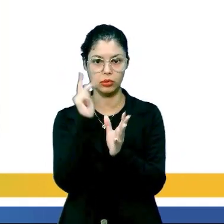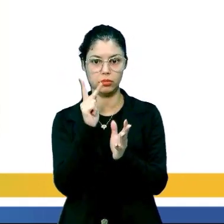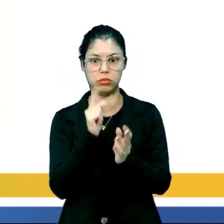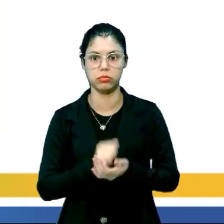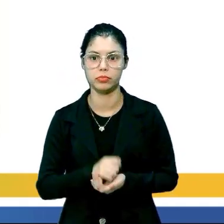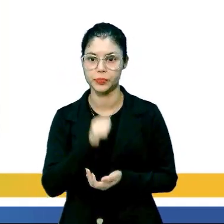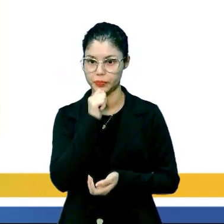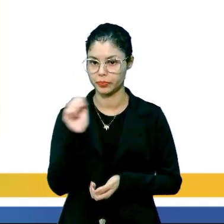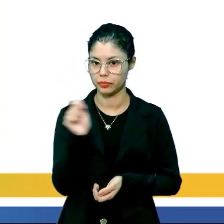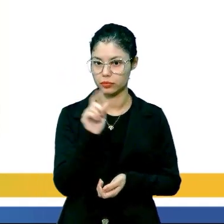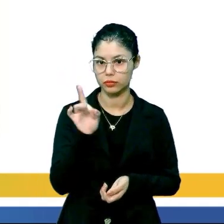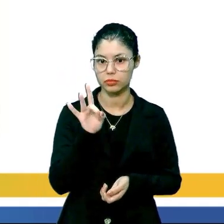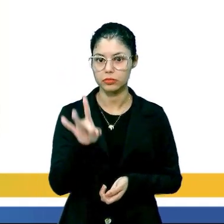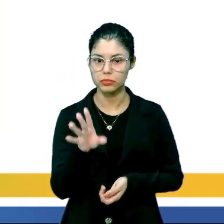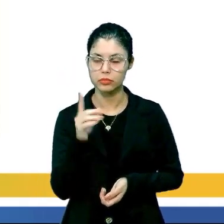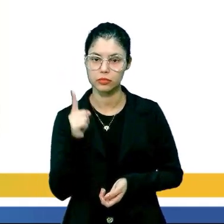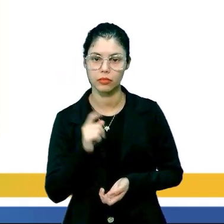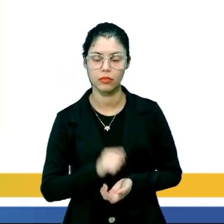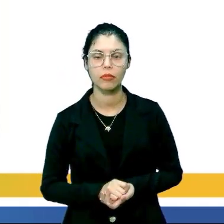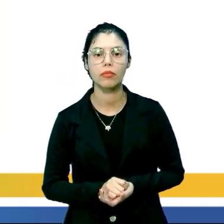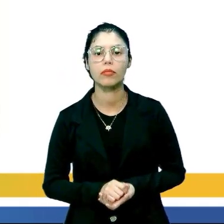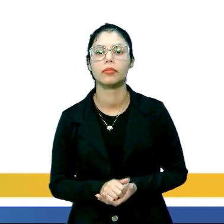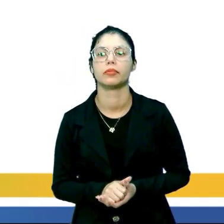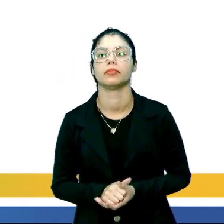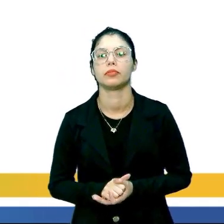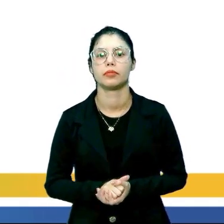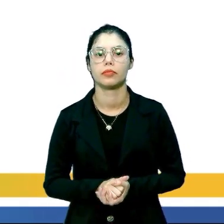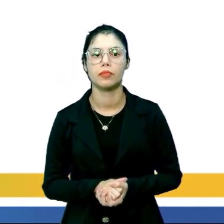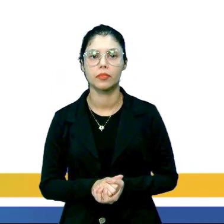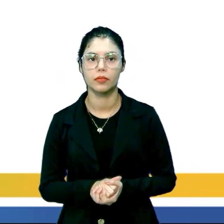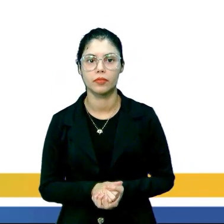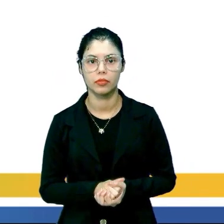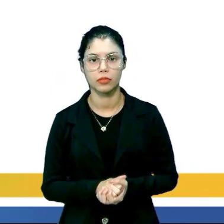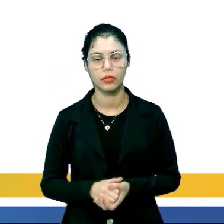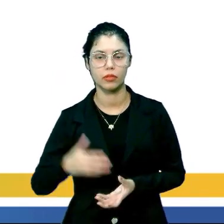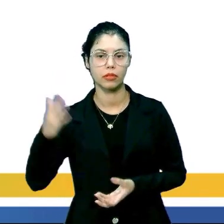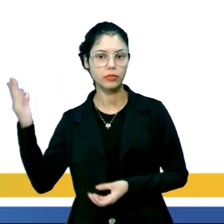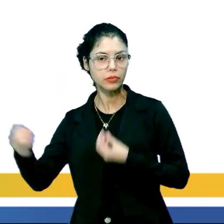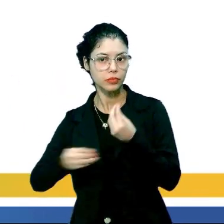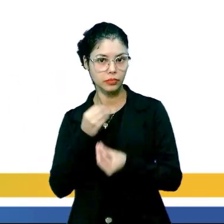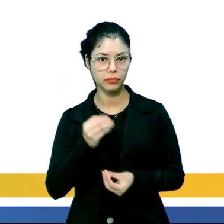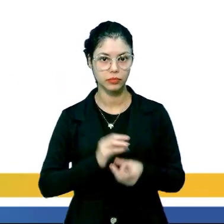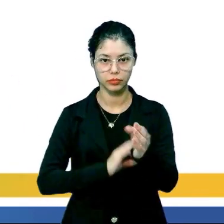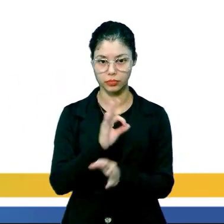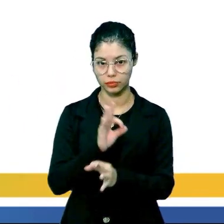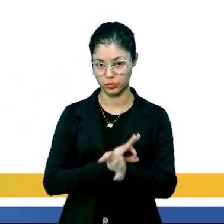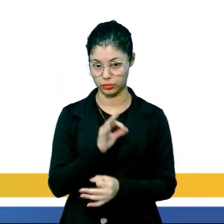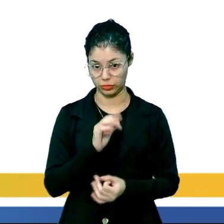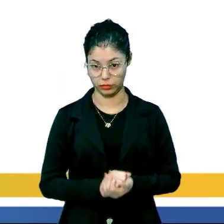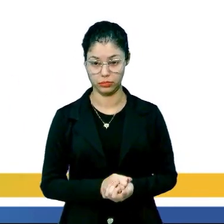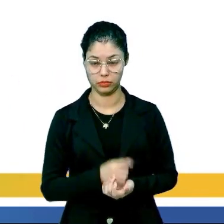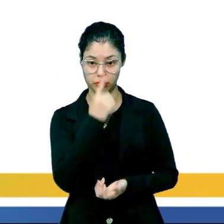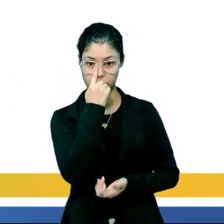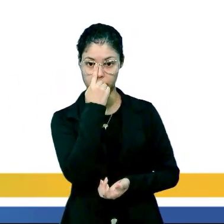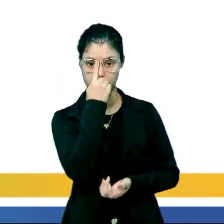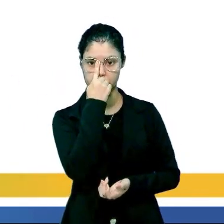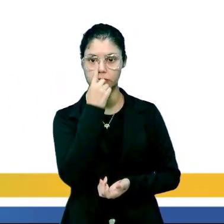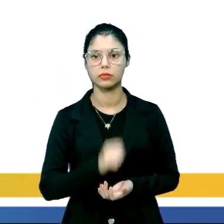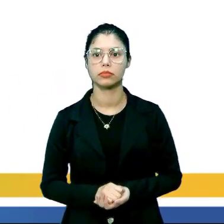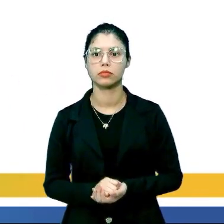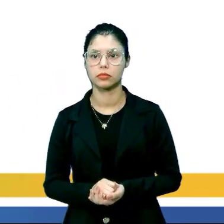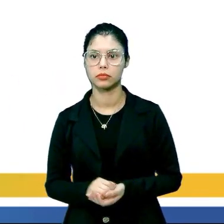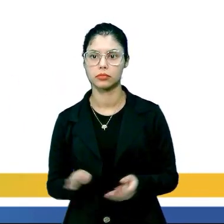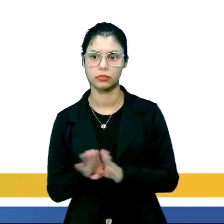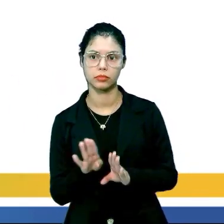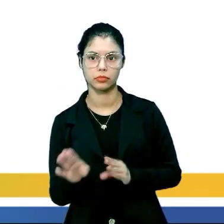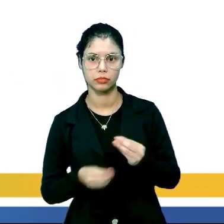certo? Não apenas mieloide como antigamente. Então aqui como é que funciona, pessoal, essas